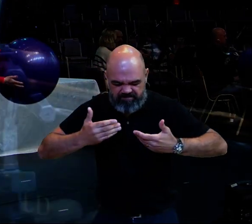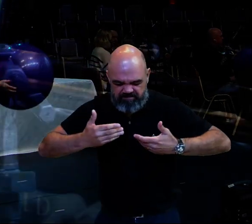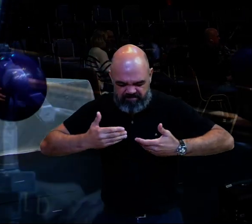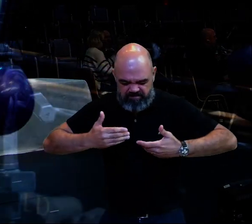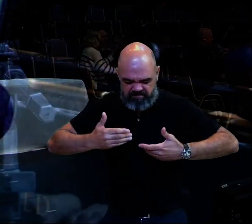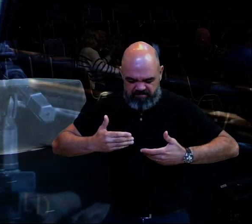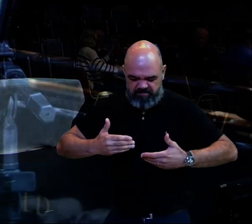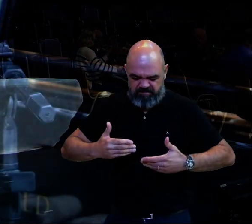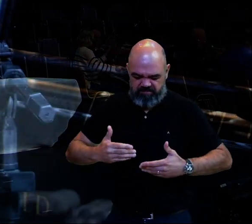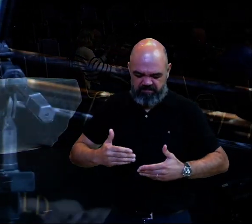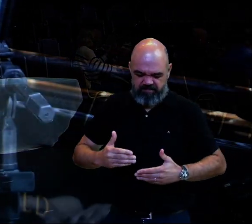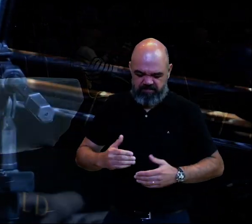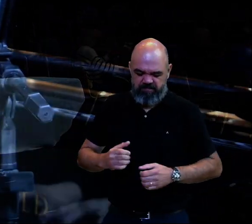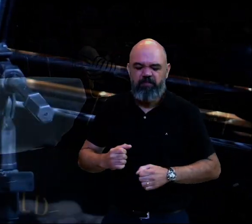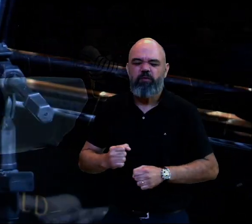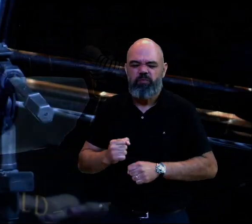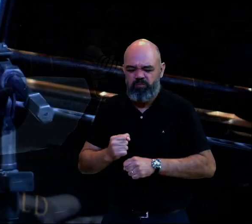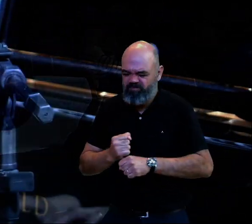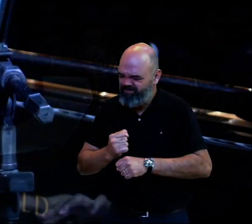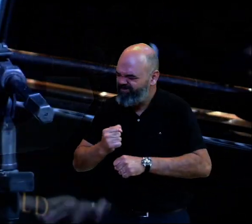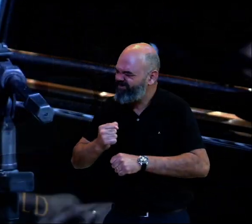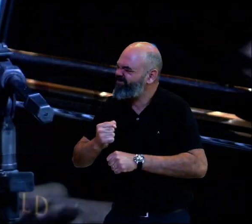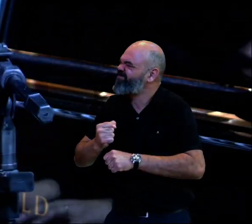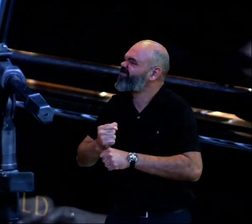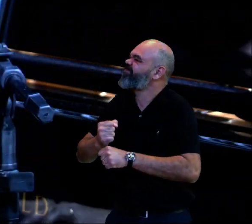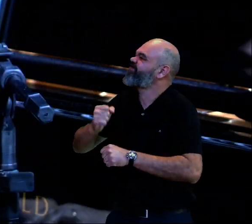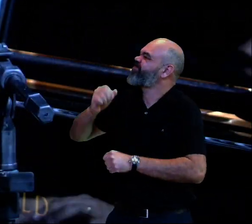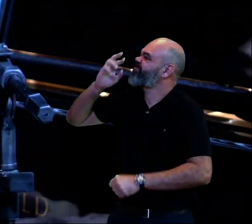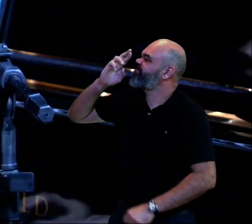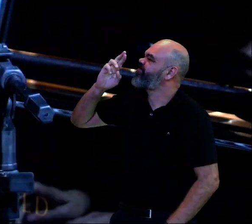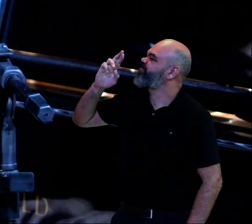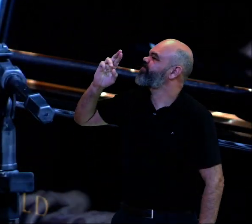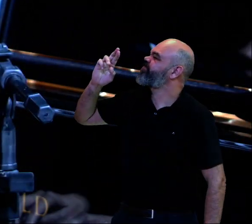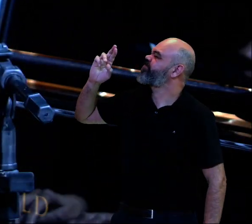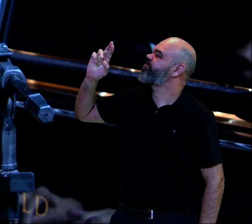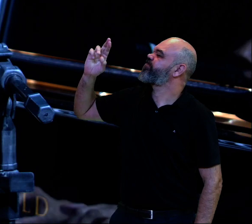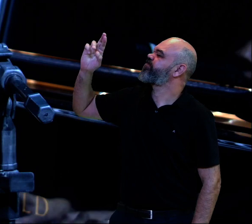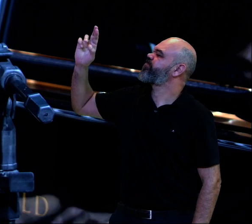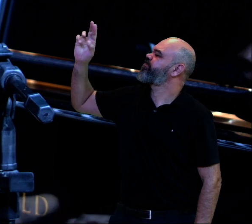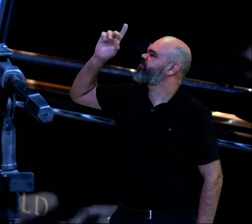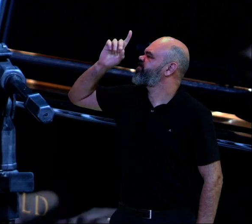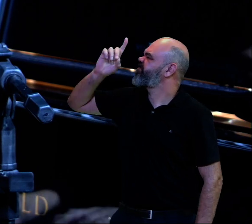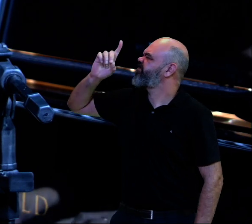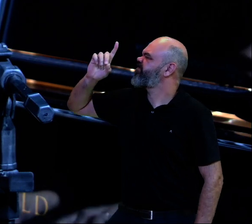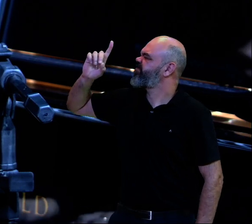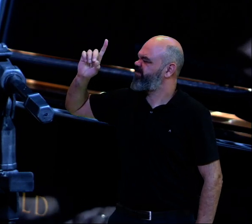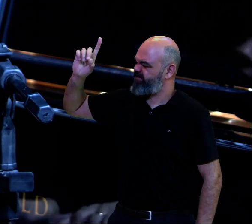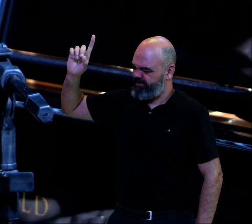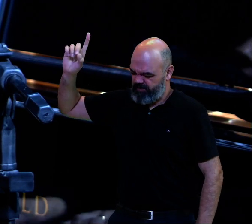em tuas mãos. Tu és o